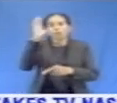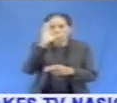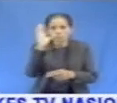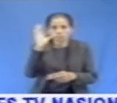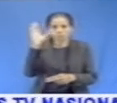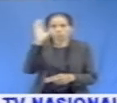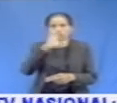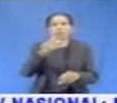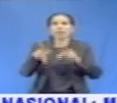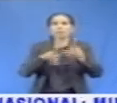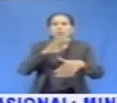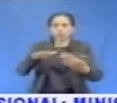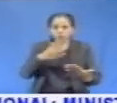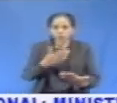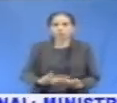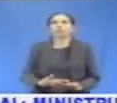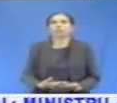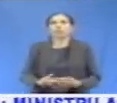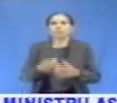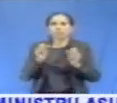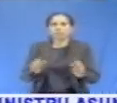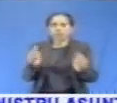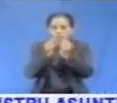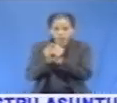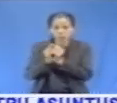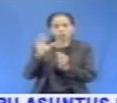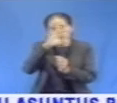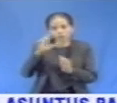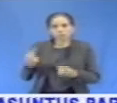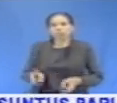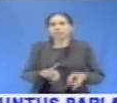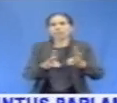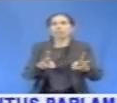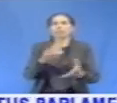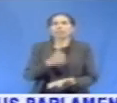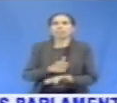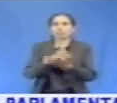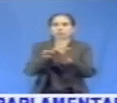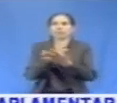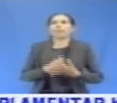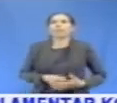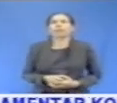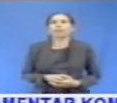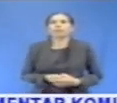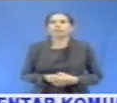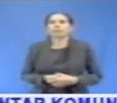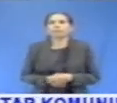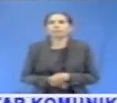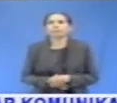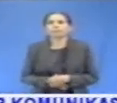atenção para entidades relevantes. Não é? A muito bucadala soluciona. Eu diria que eu